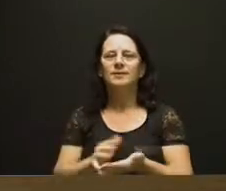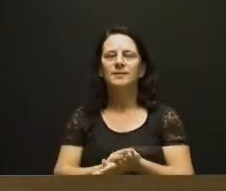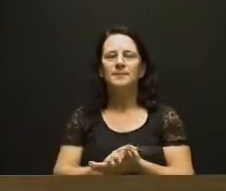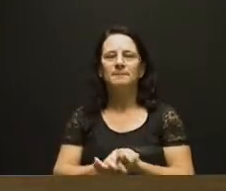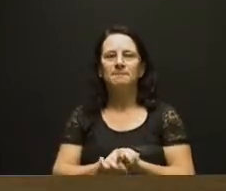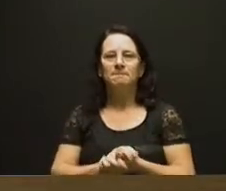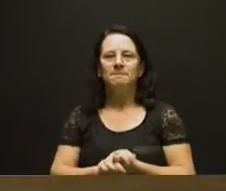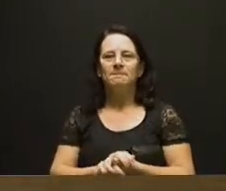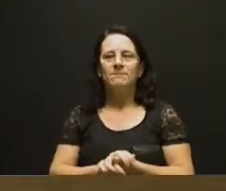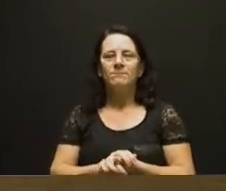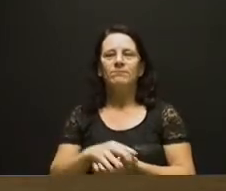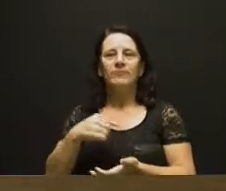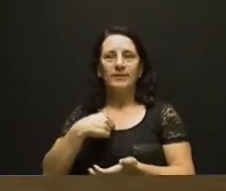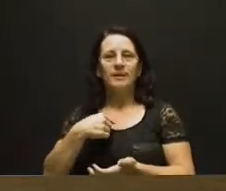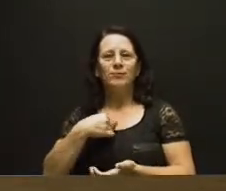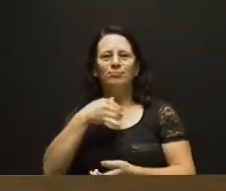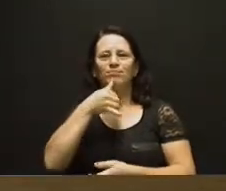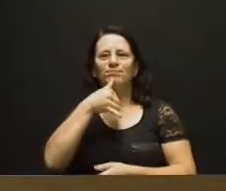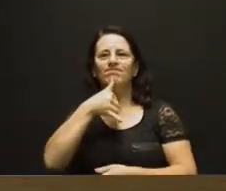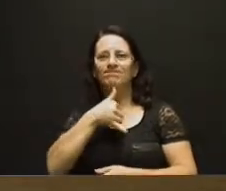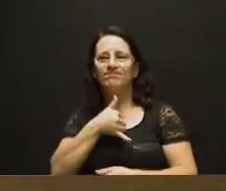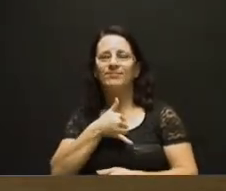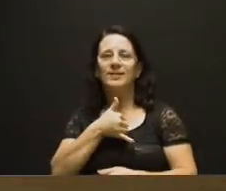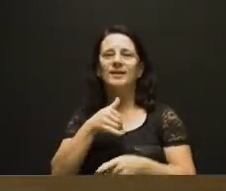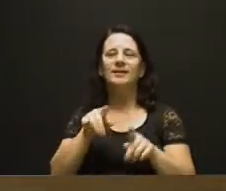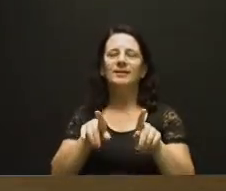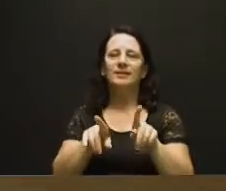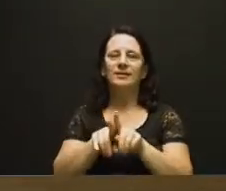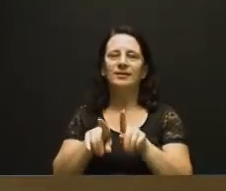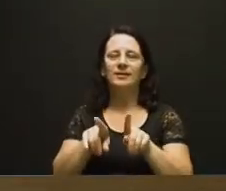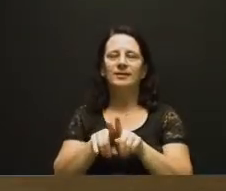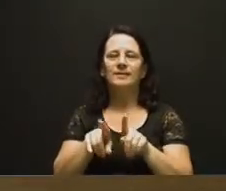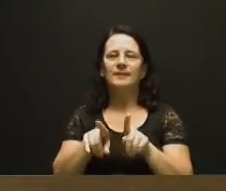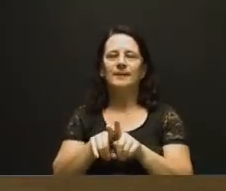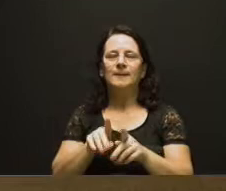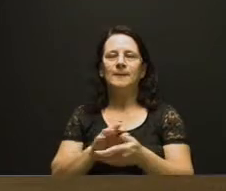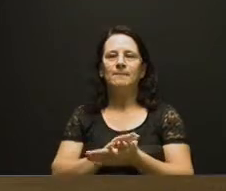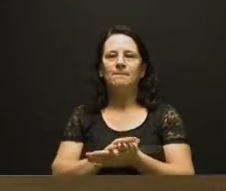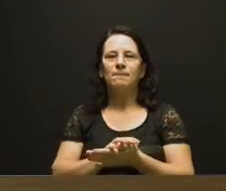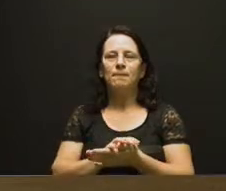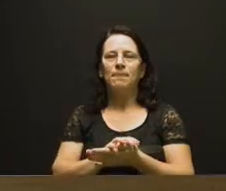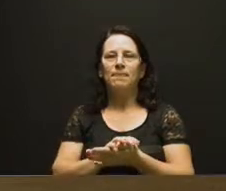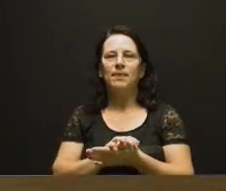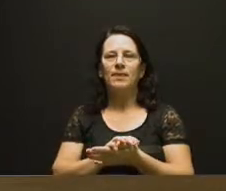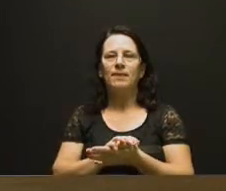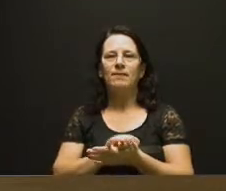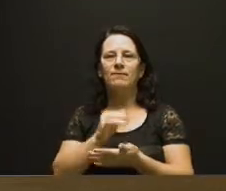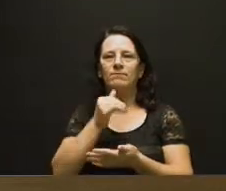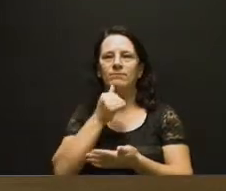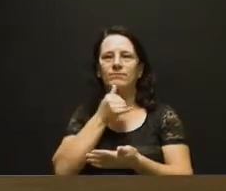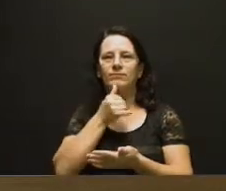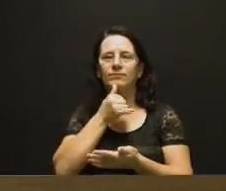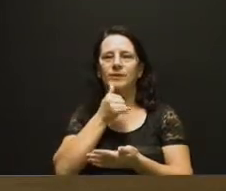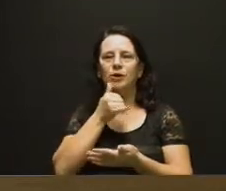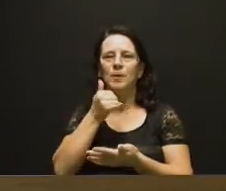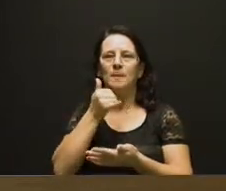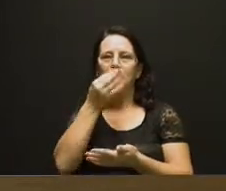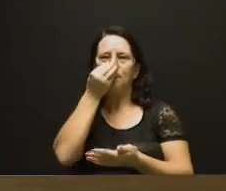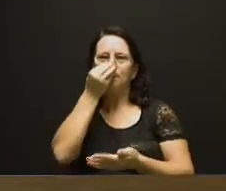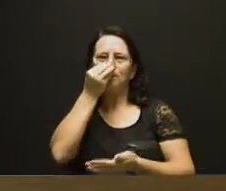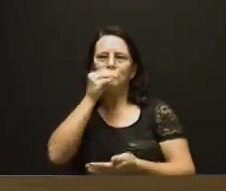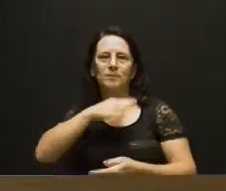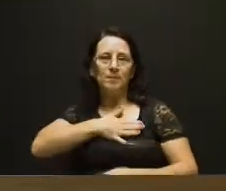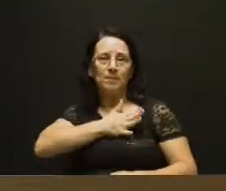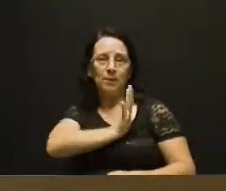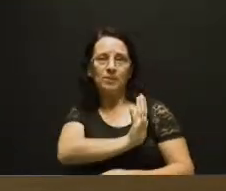me deixa bastante triste é em relação à infelizmente o preconceito que ainda